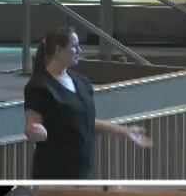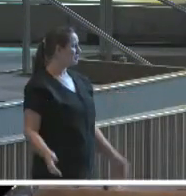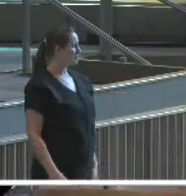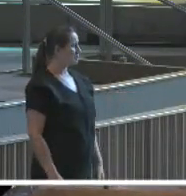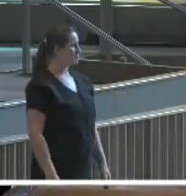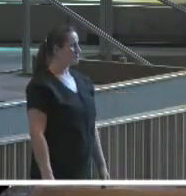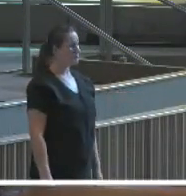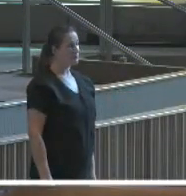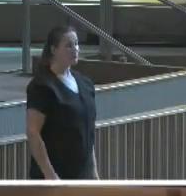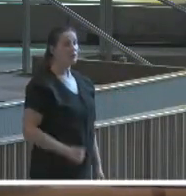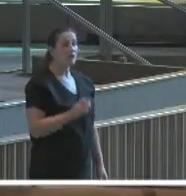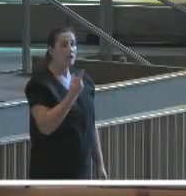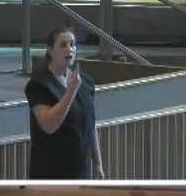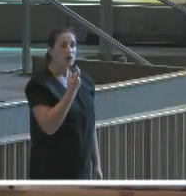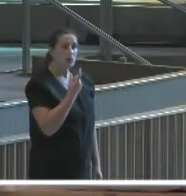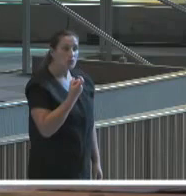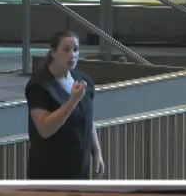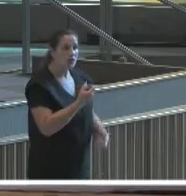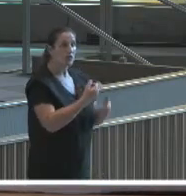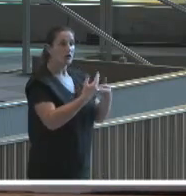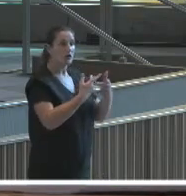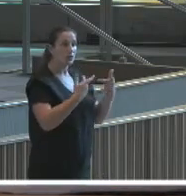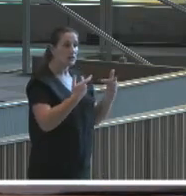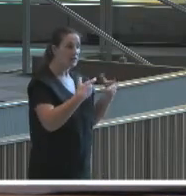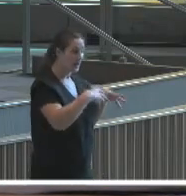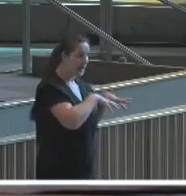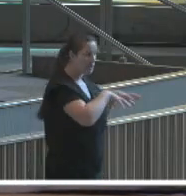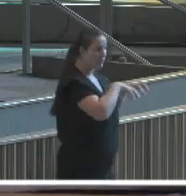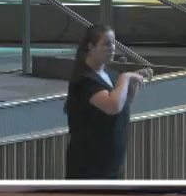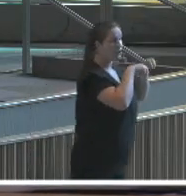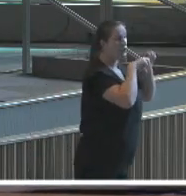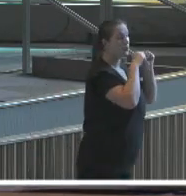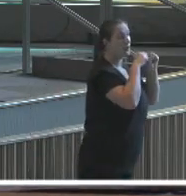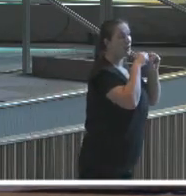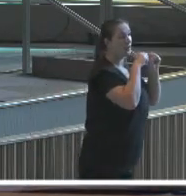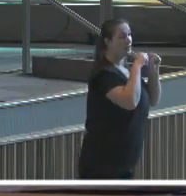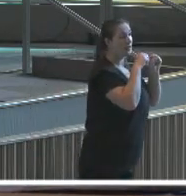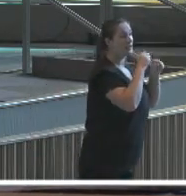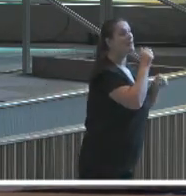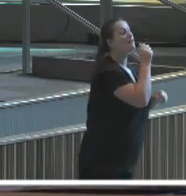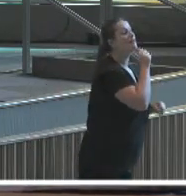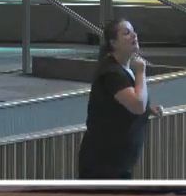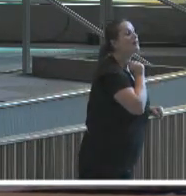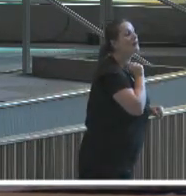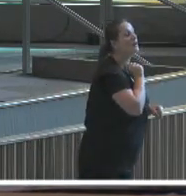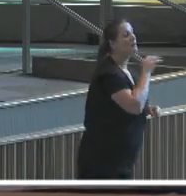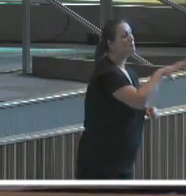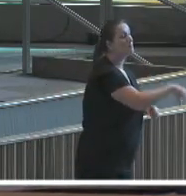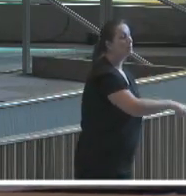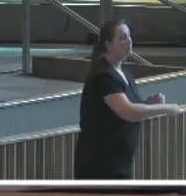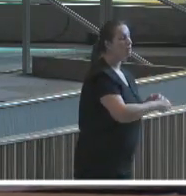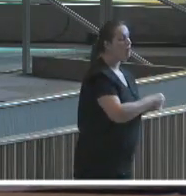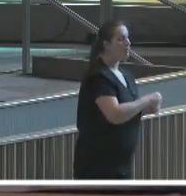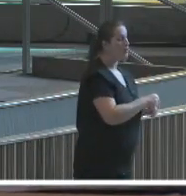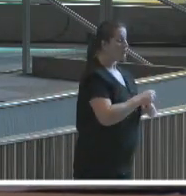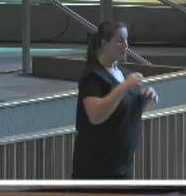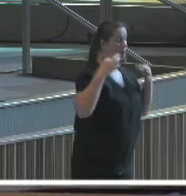Porque a única coisa amaldiçoada que Acã levou para sua casa foi a capa.